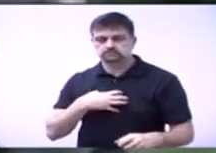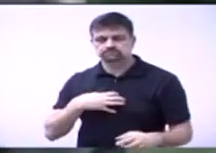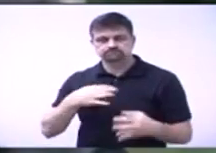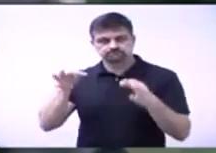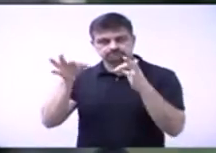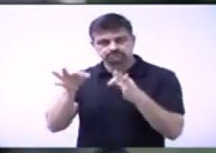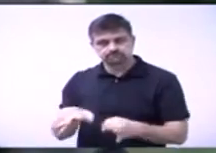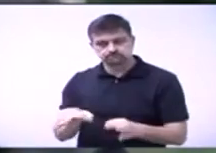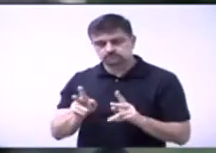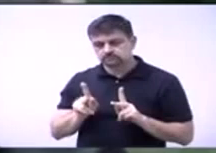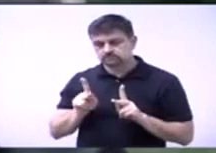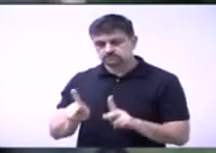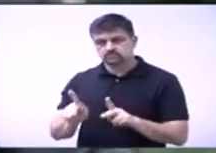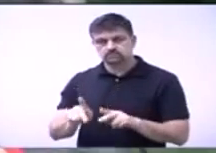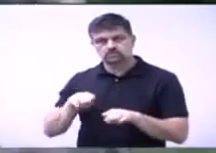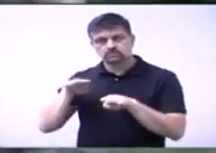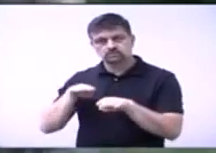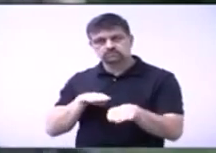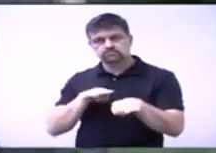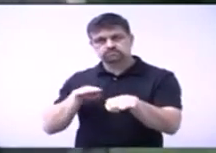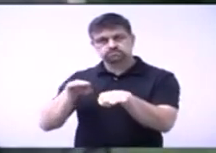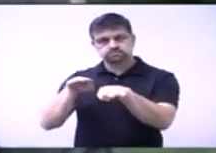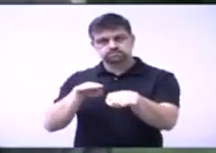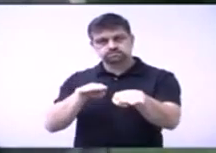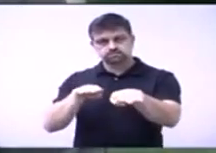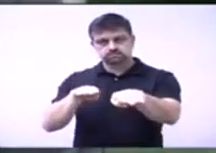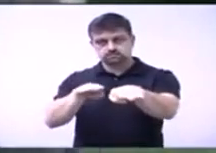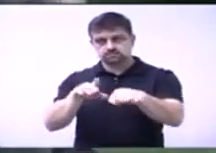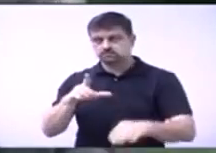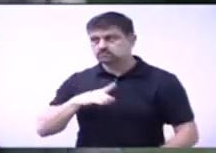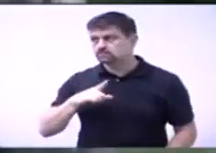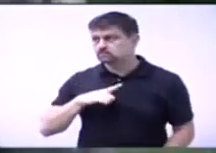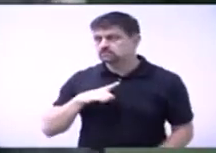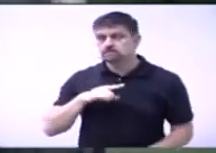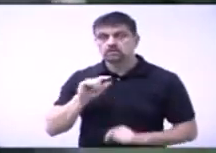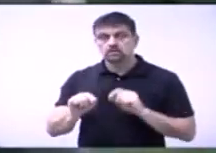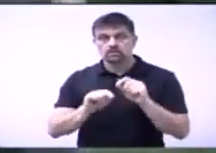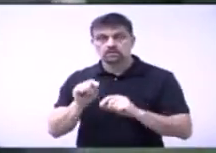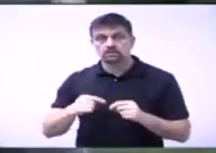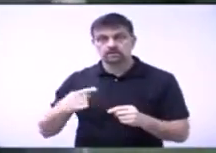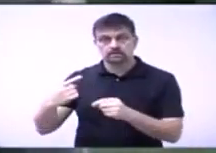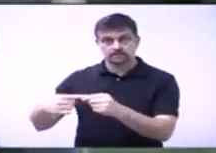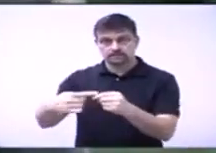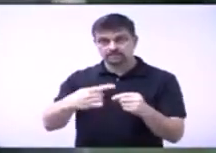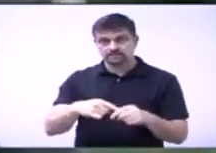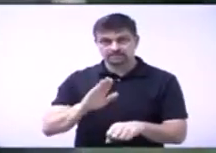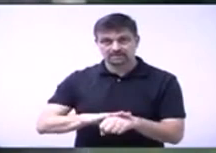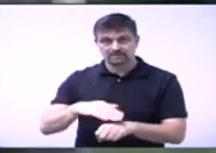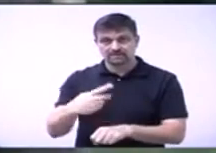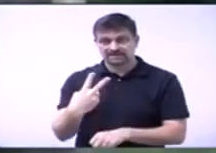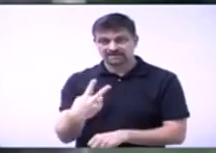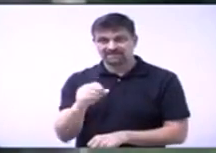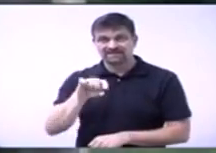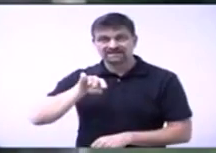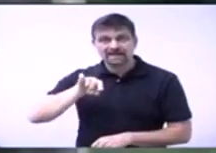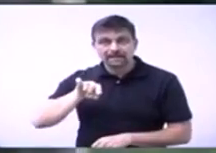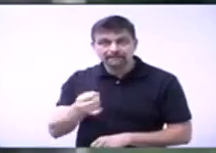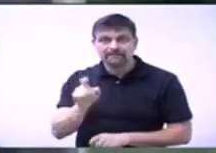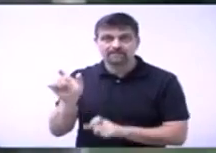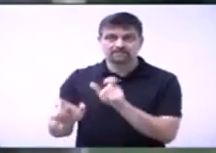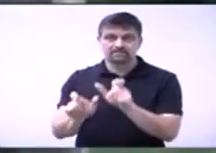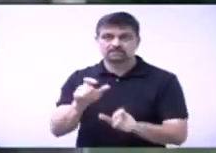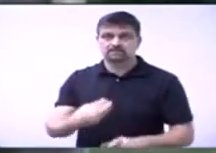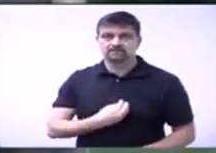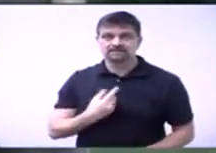população. E existe uma obrigatoriedade que os municípios acima de 20 mil habitantes tenham o